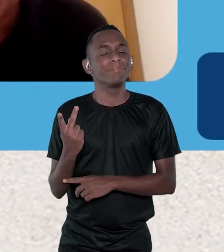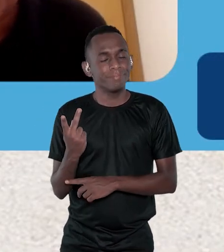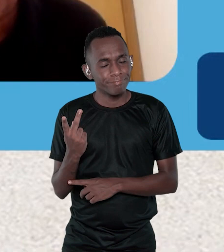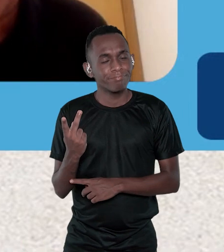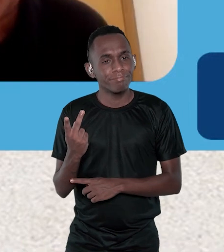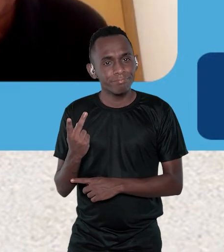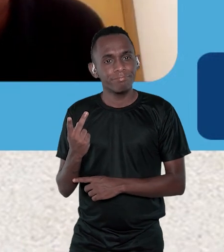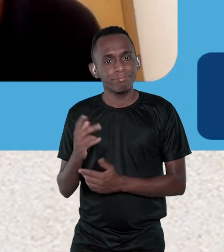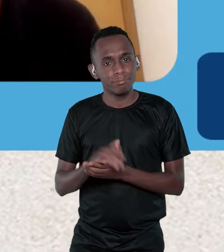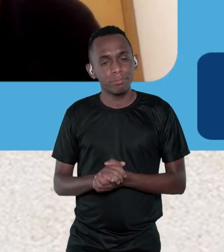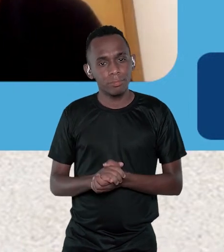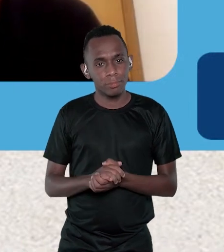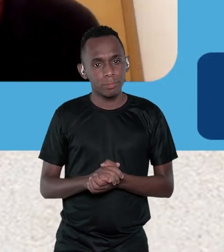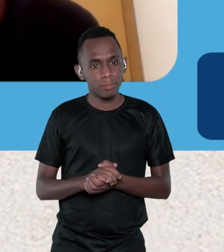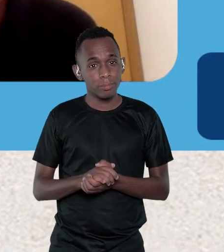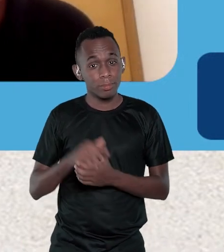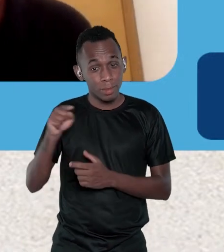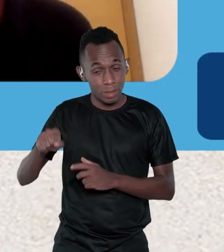1975.